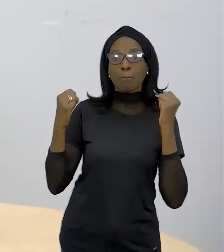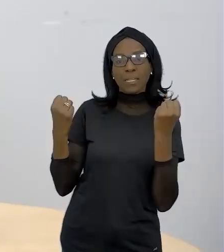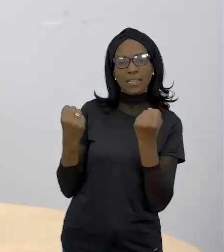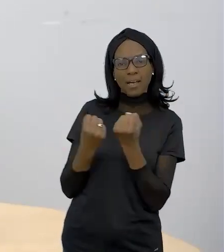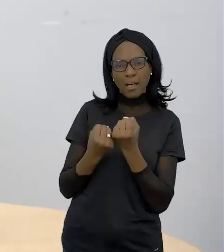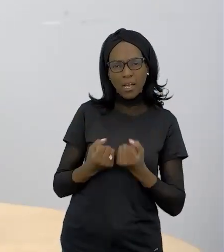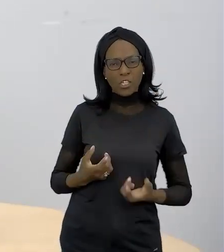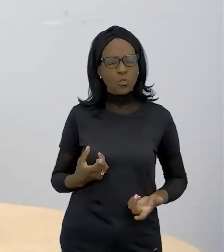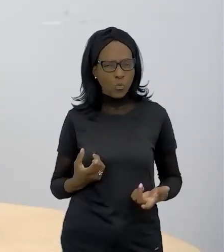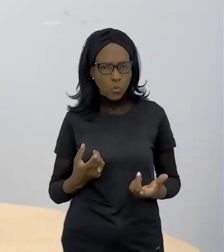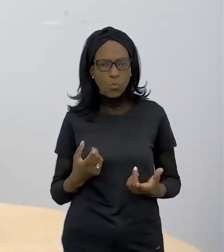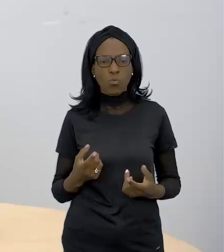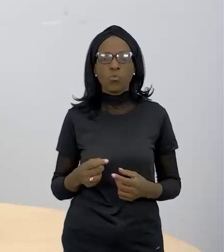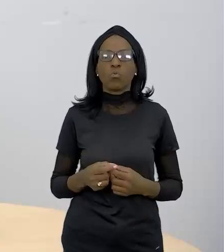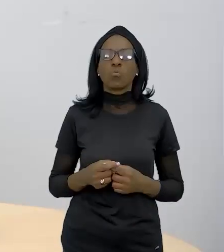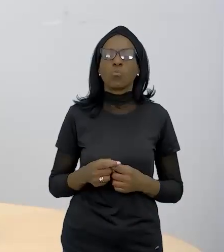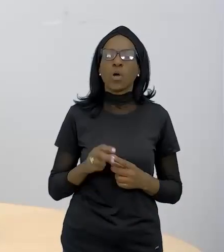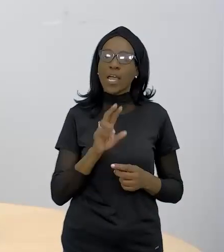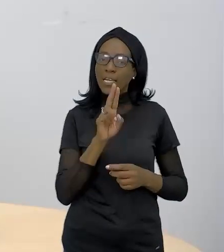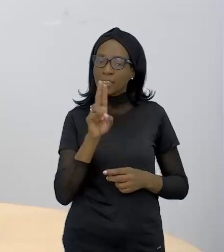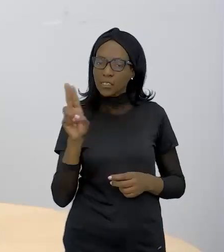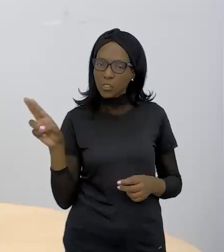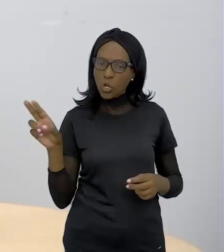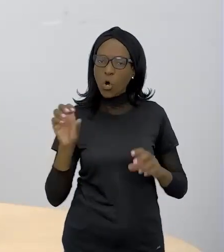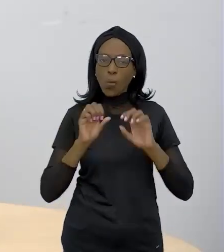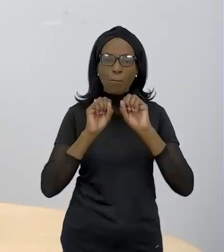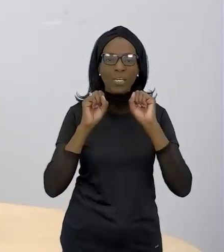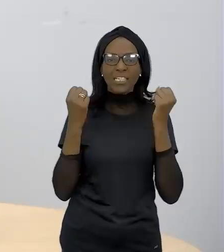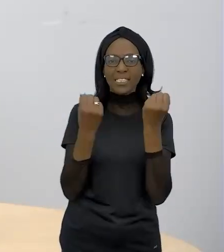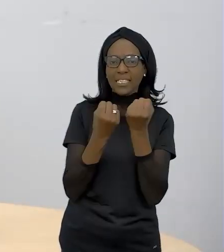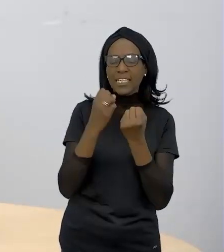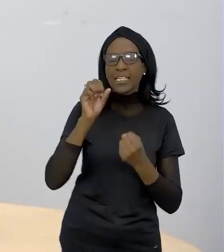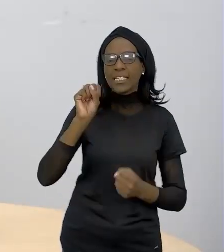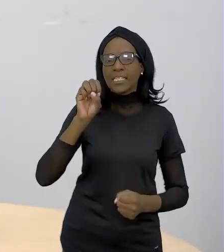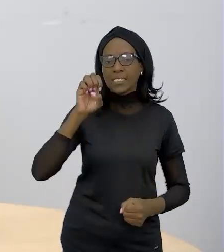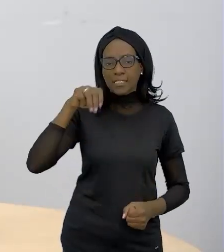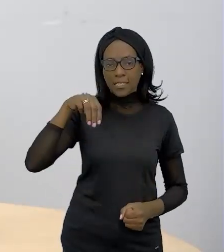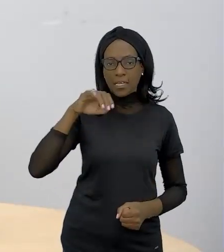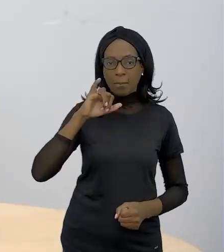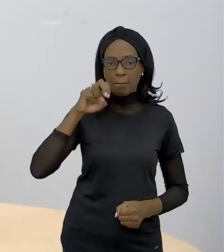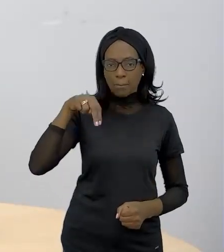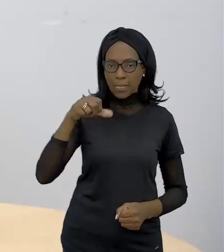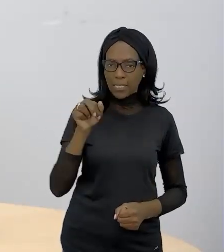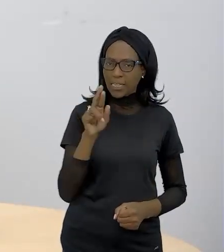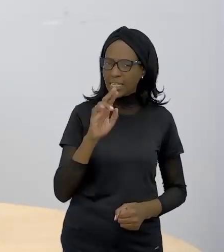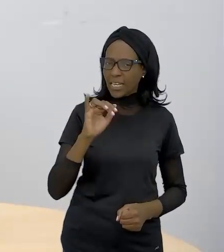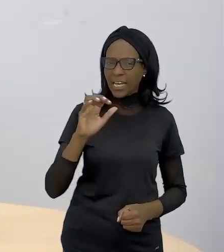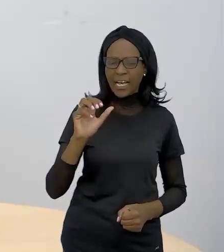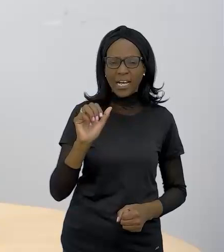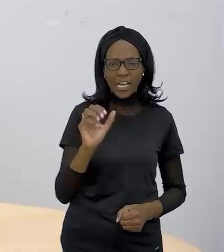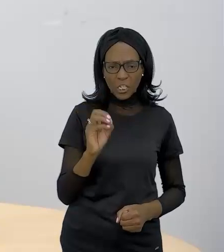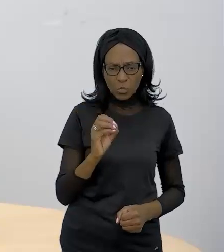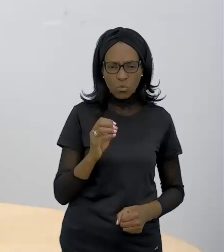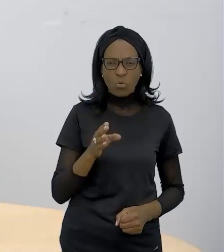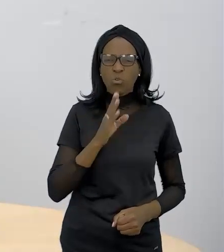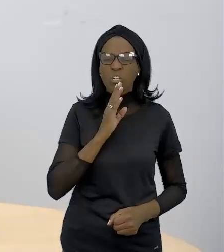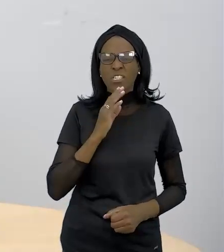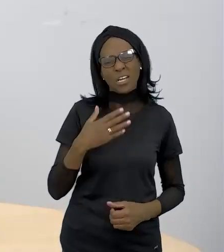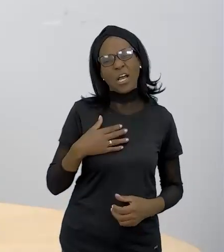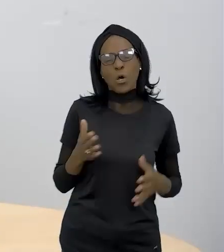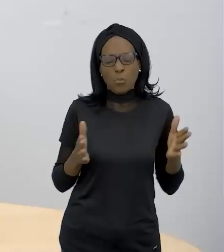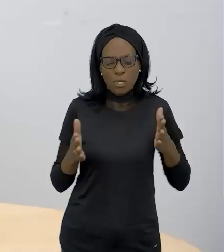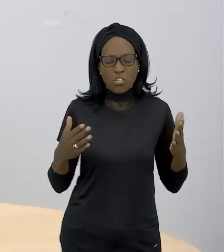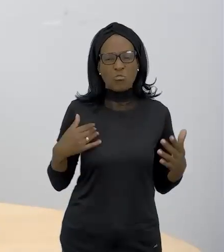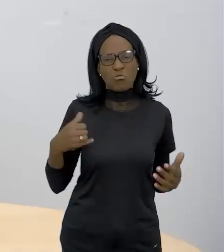o seminário é uma nomenclatura que a gente sempre conheceu desde, assim, nossa época, né, sendo